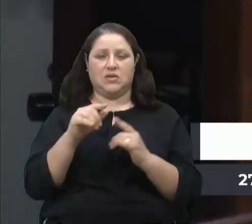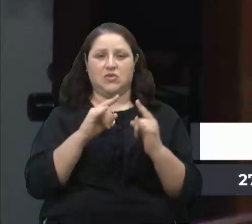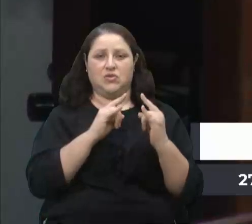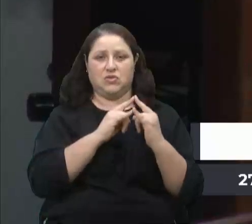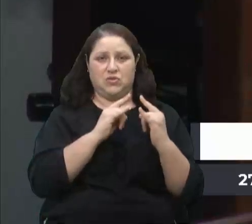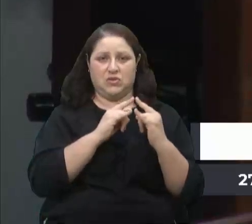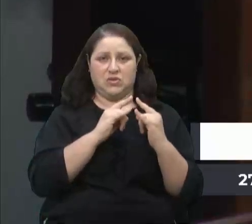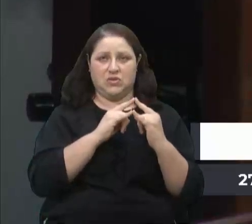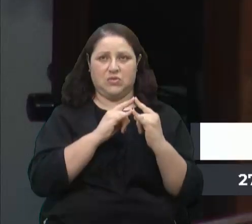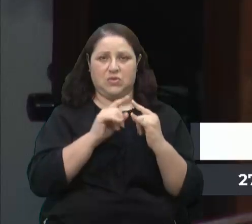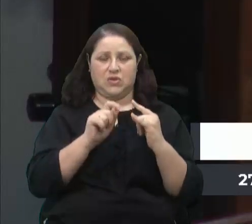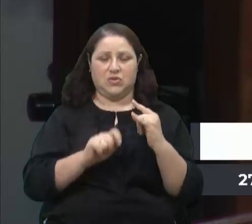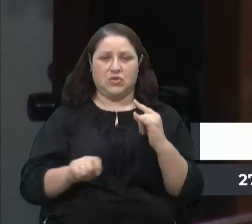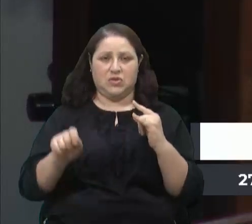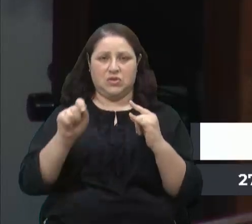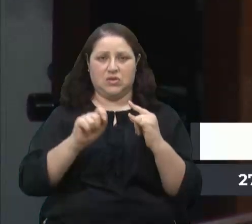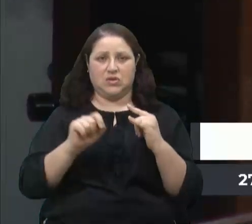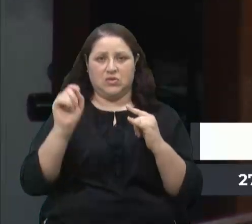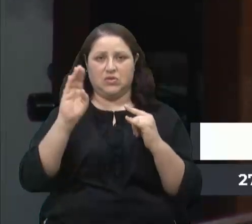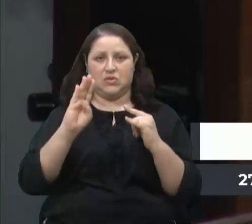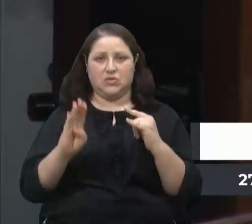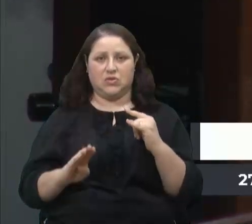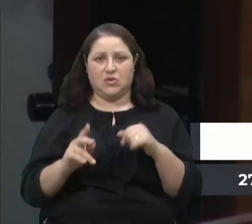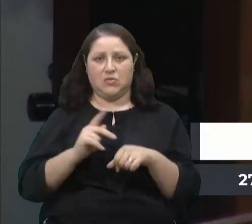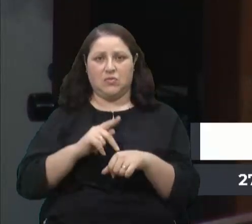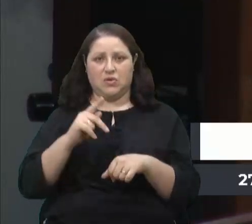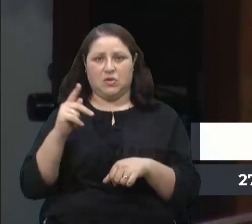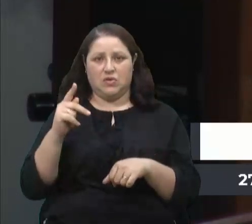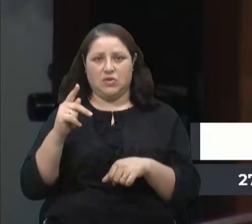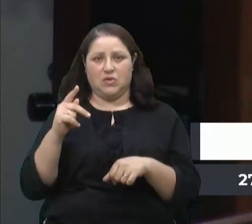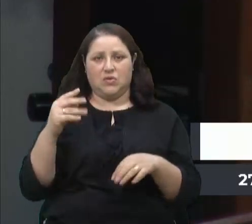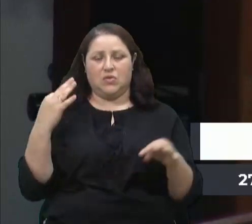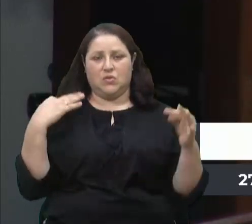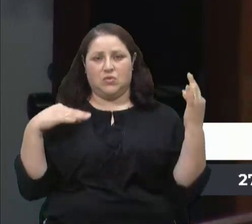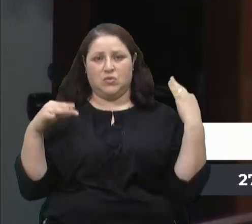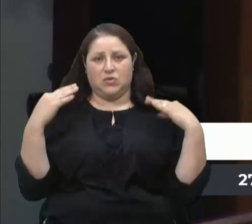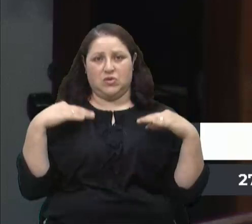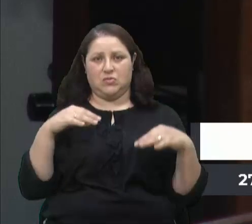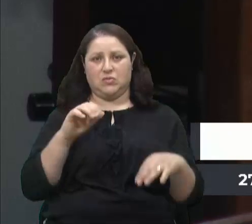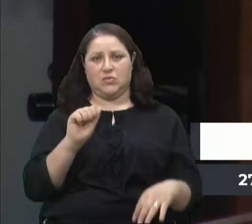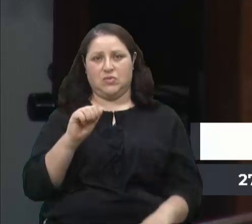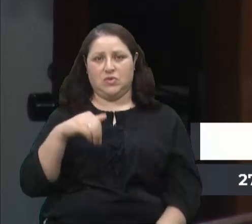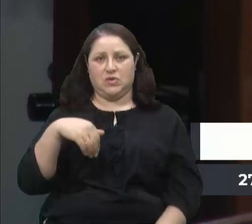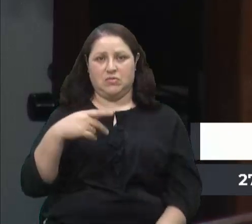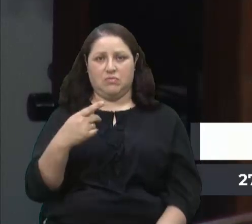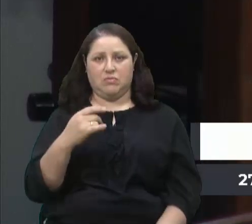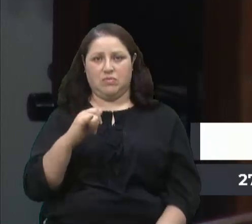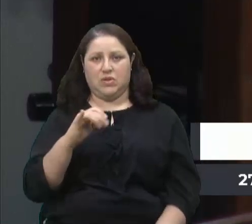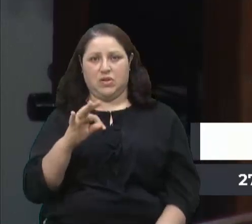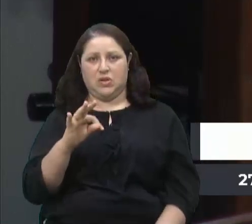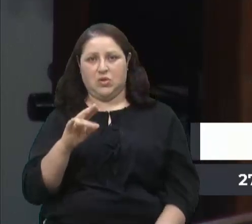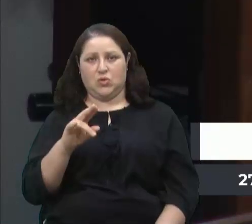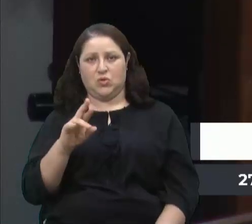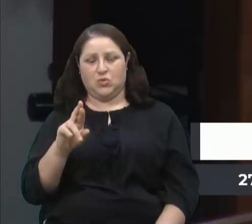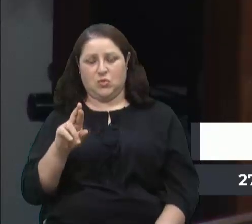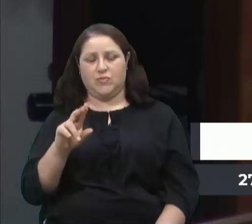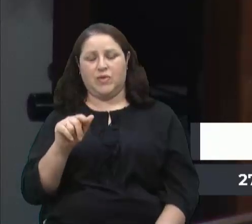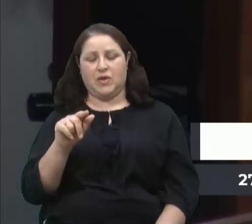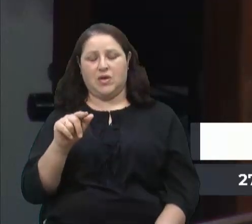Nacional de Pós-Graduação em Turismo, que é a Ampitur, uma entidade muito